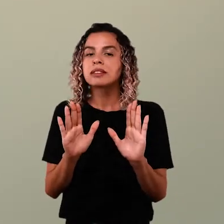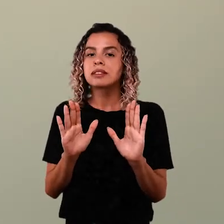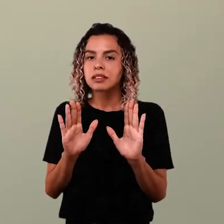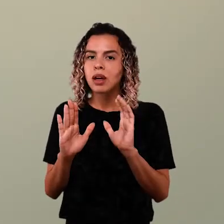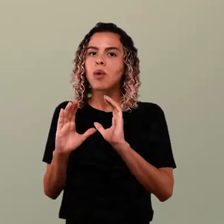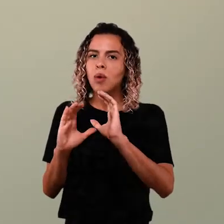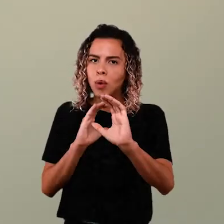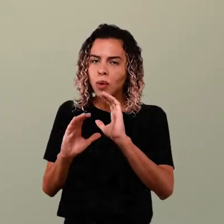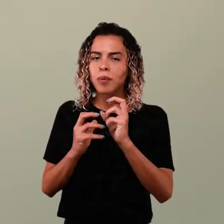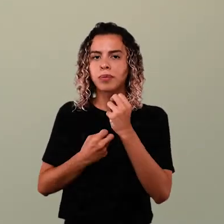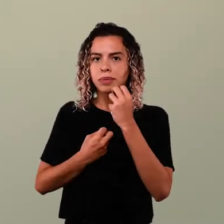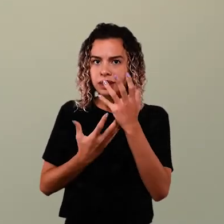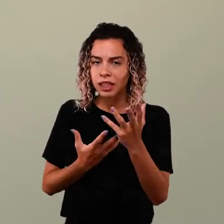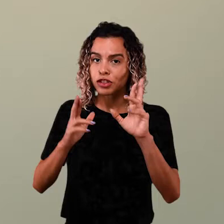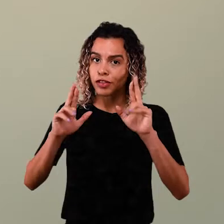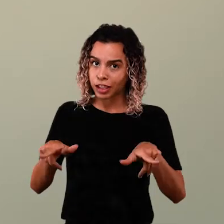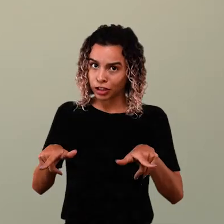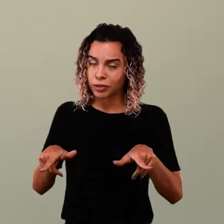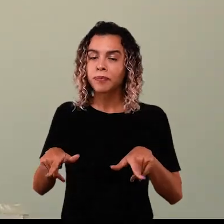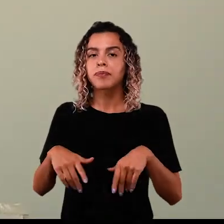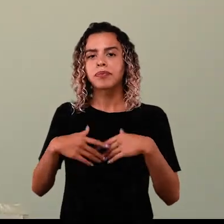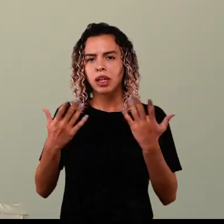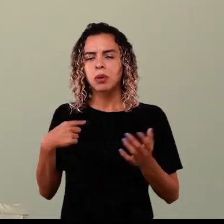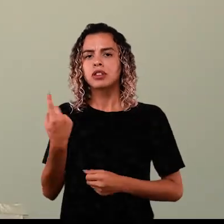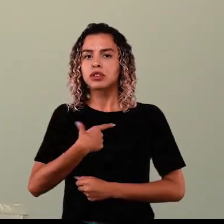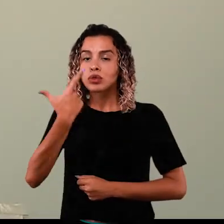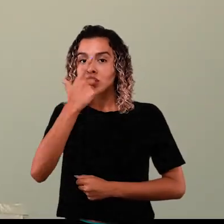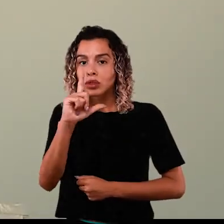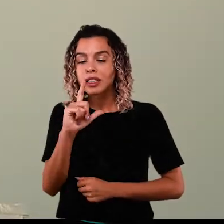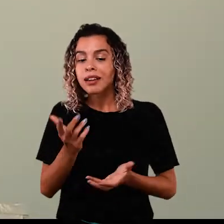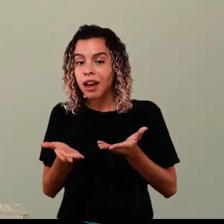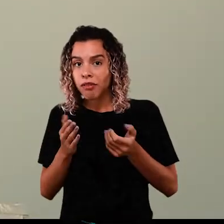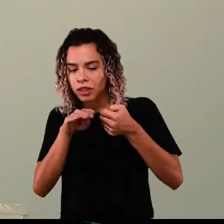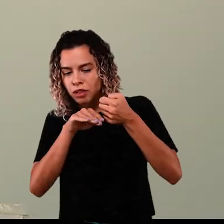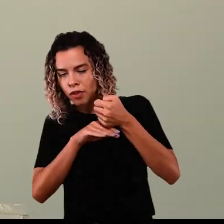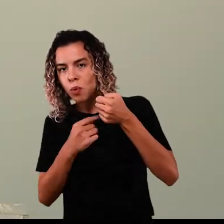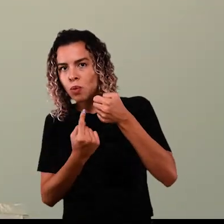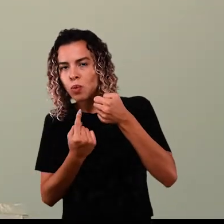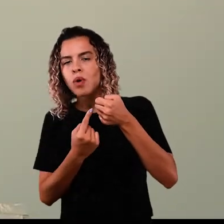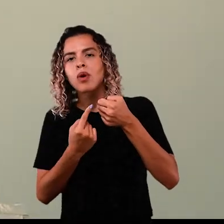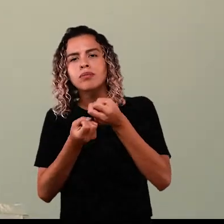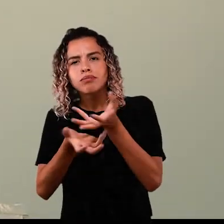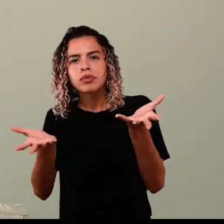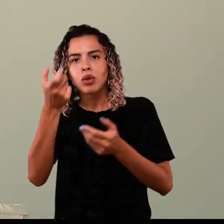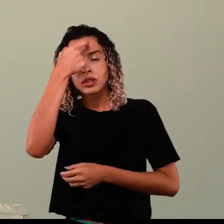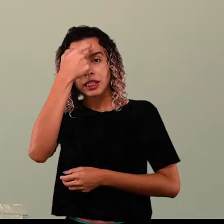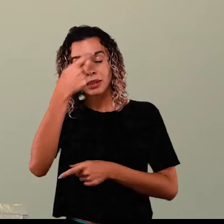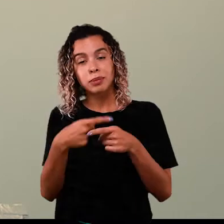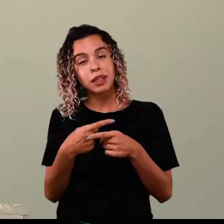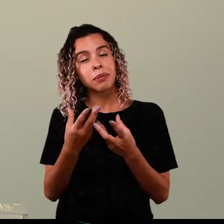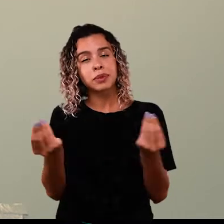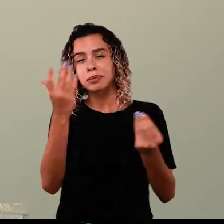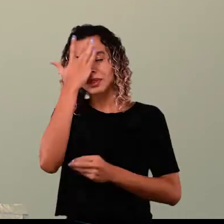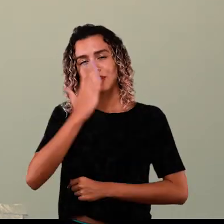que, porém, a gente consegue se comunicar, se expressar. E a gente consegue também gerar uma forma de conscientização maior, né?